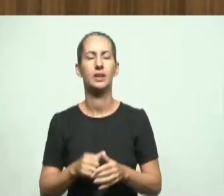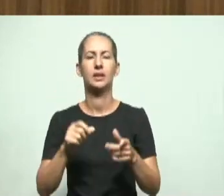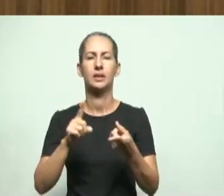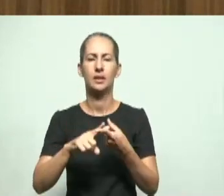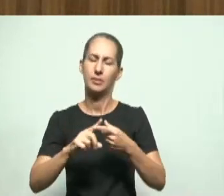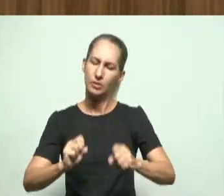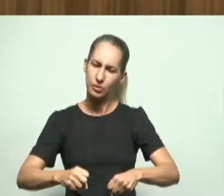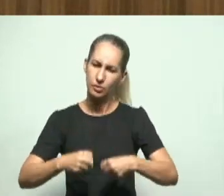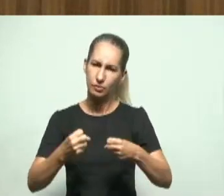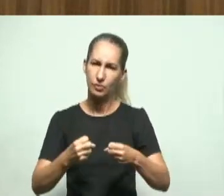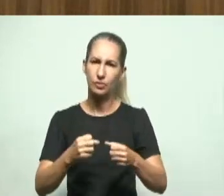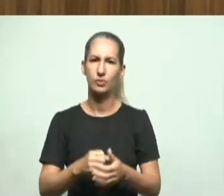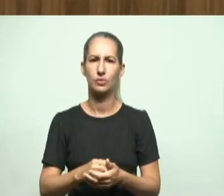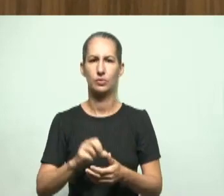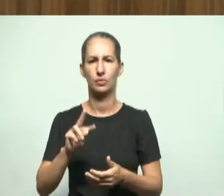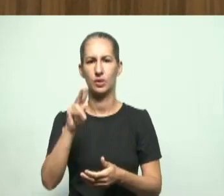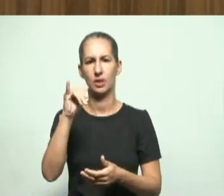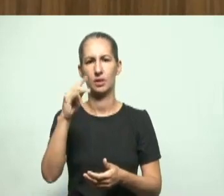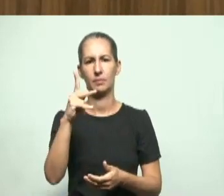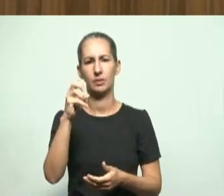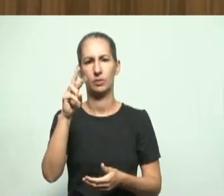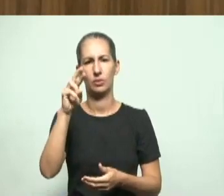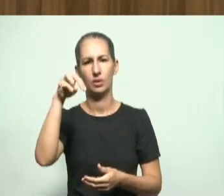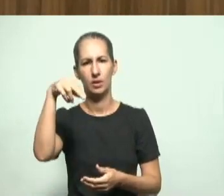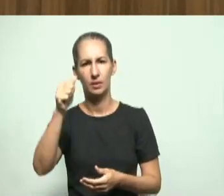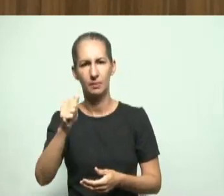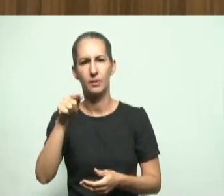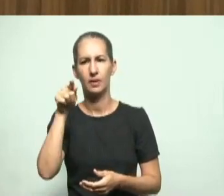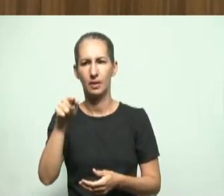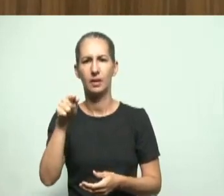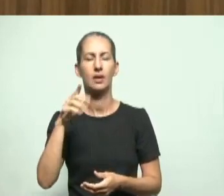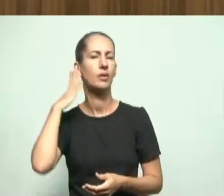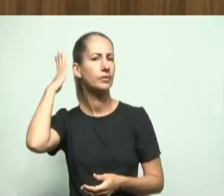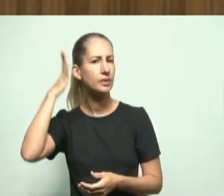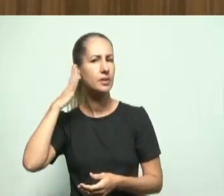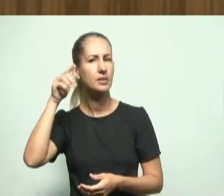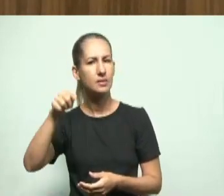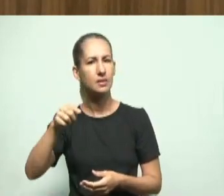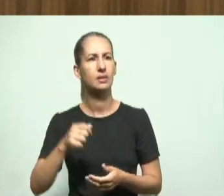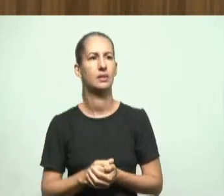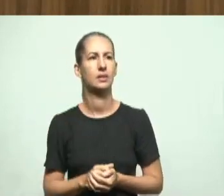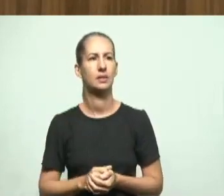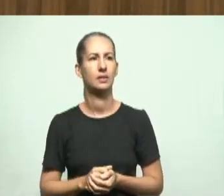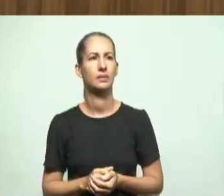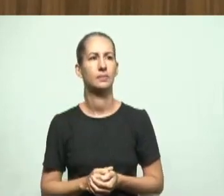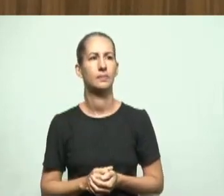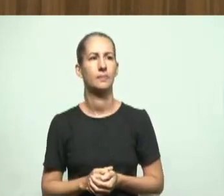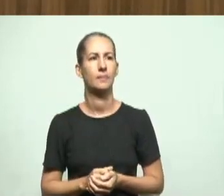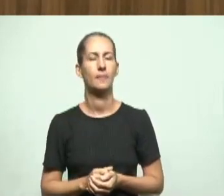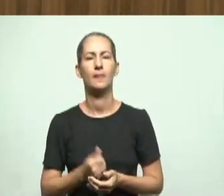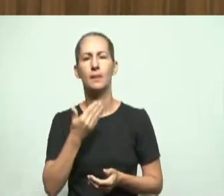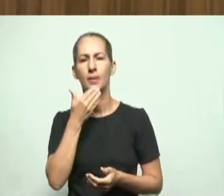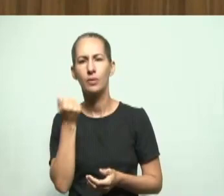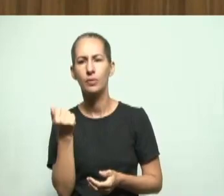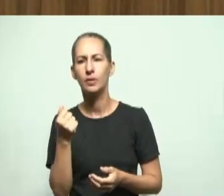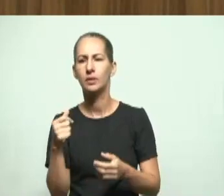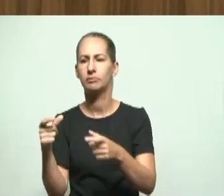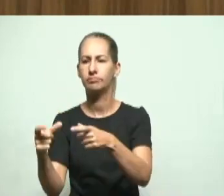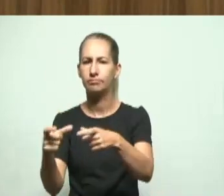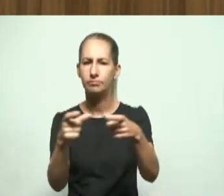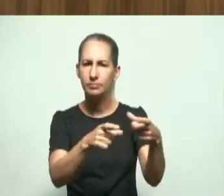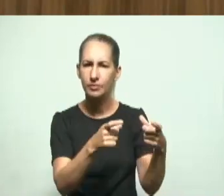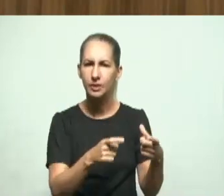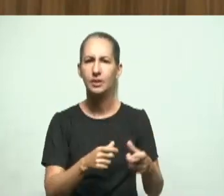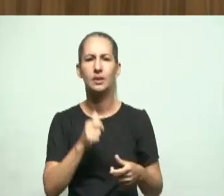também ali para o Quipanorama. A gente tivemos uma audiência com a Diana Macedo procurando melhorias para ali. E